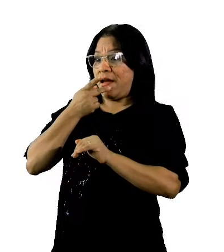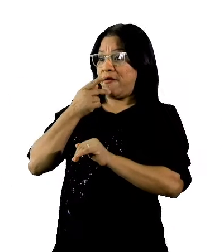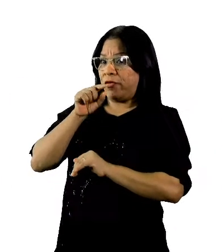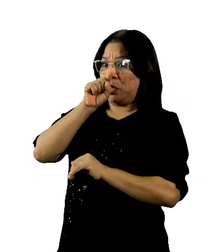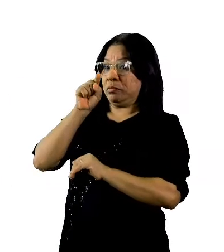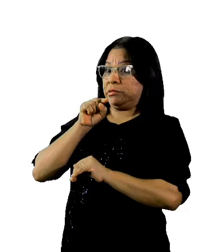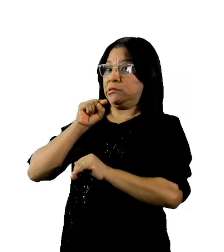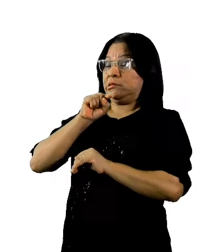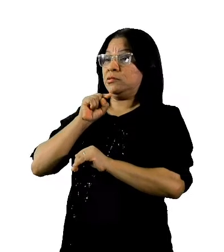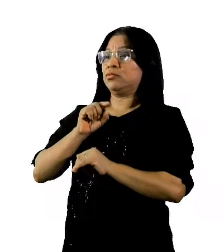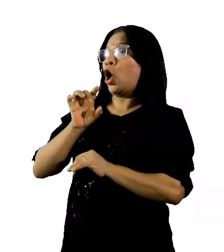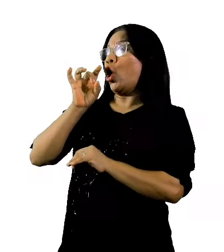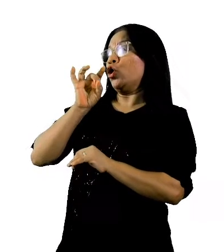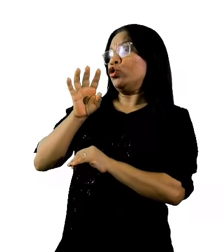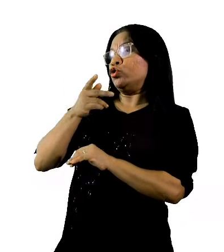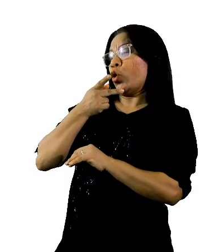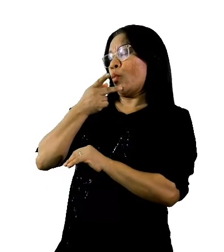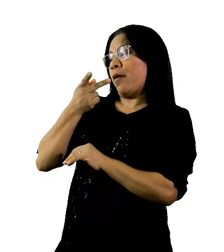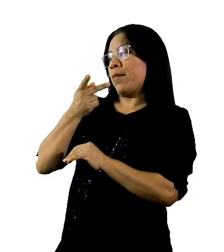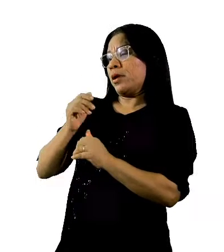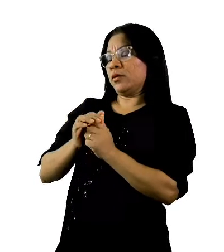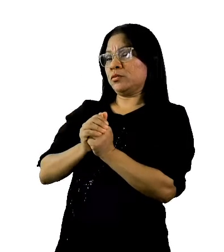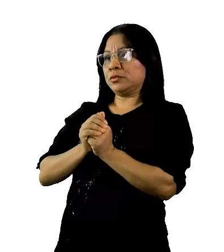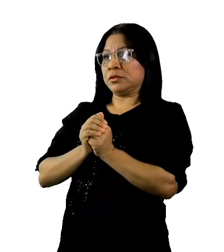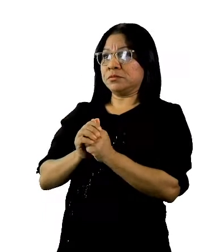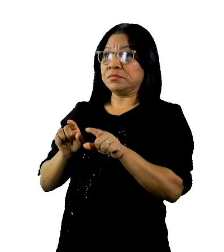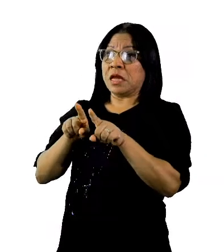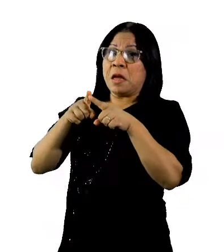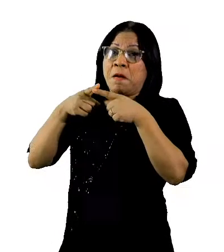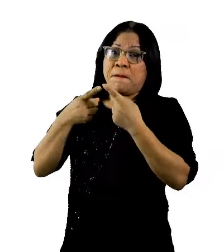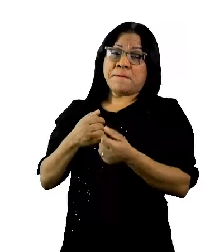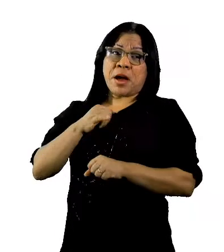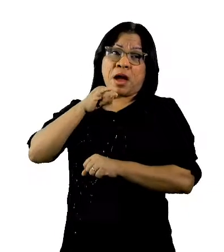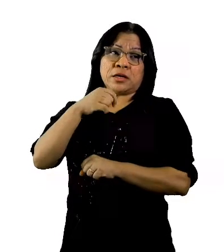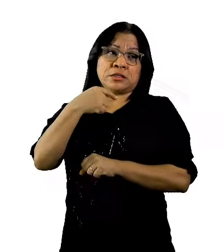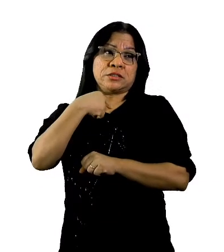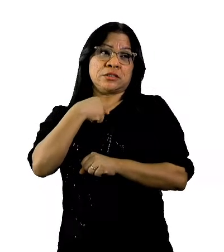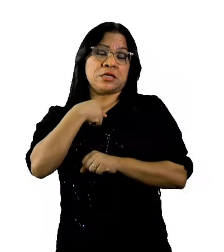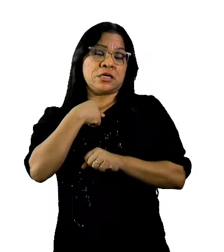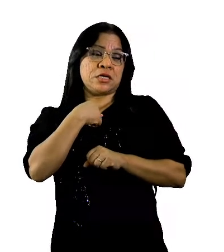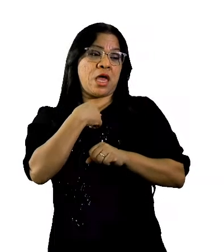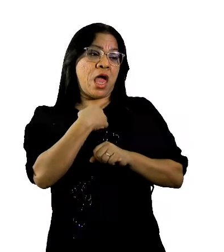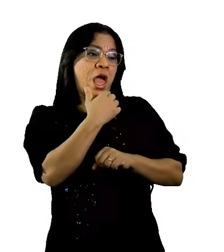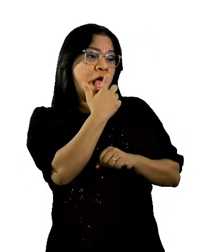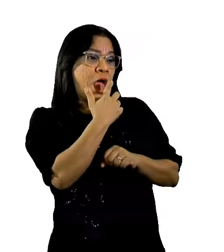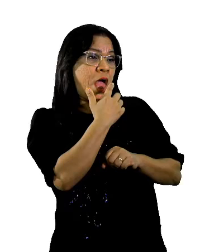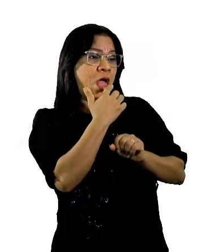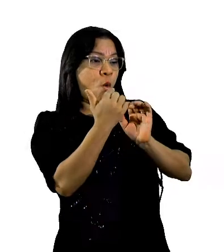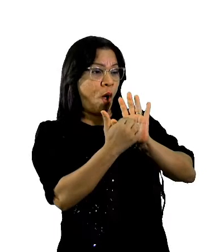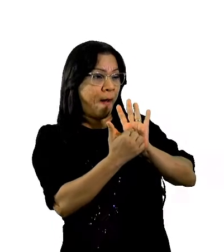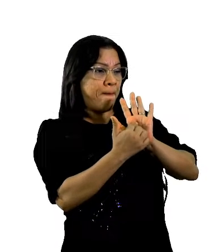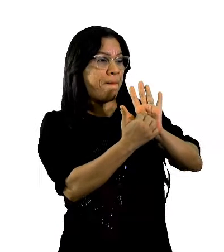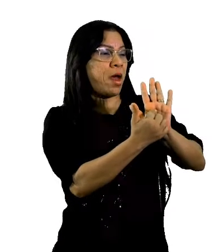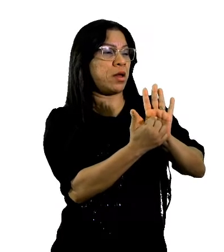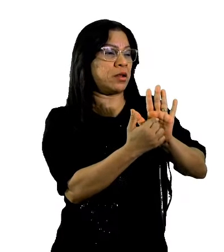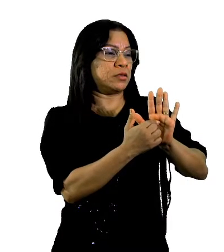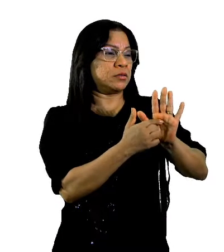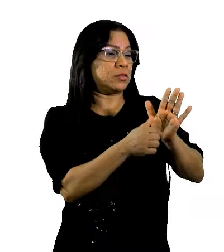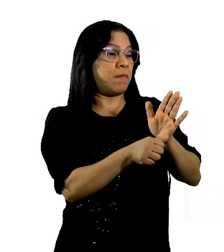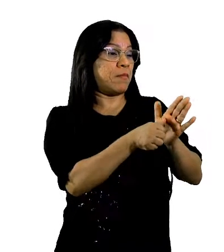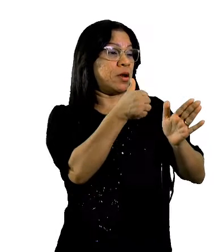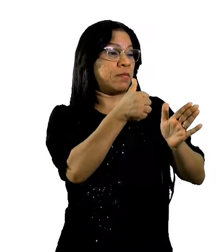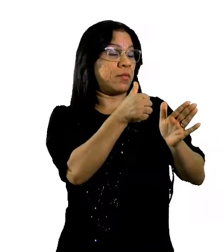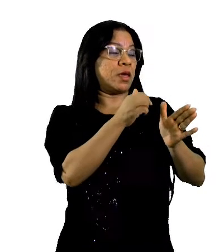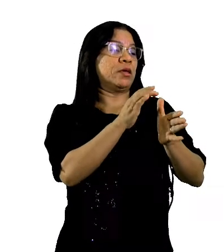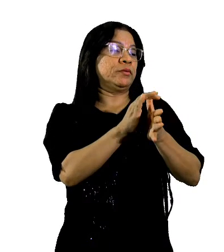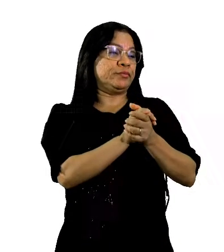certo? Mas se eu aparecer no seu lugar, disse o ponto de exclamação. É uma certeza, a